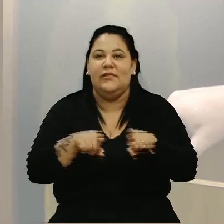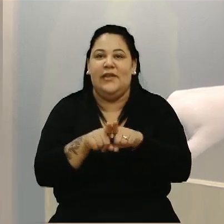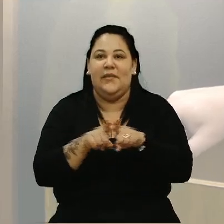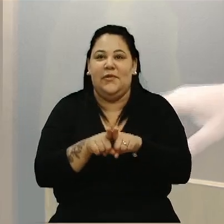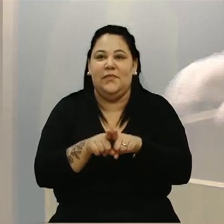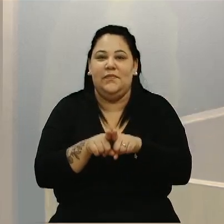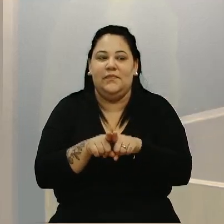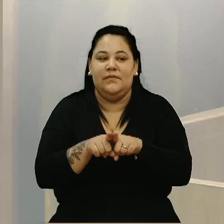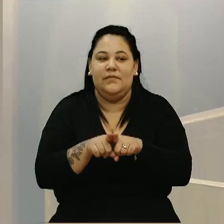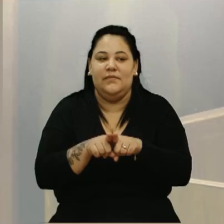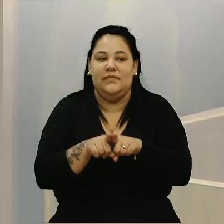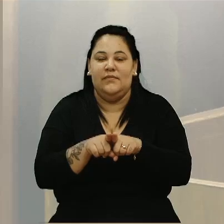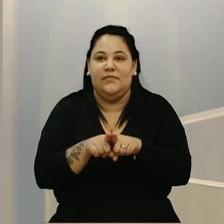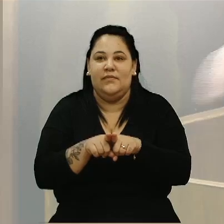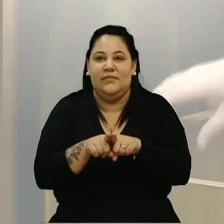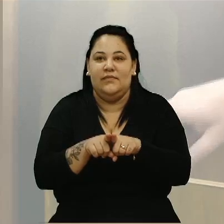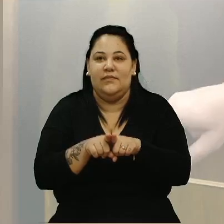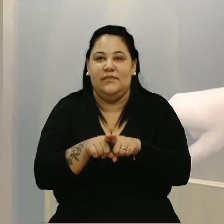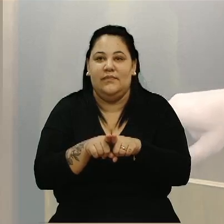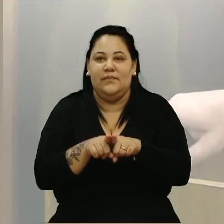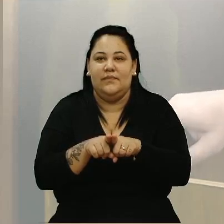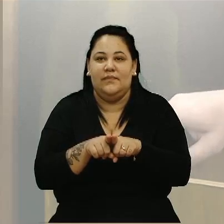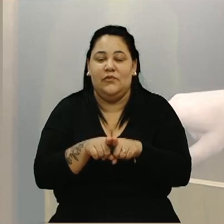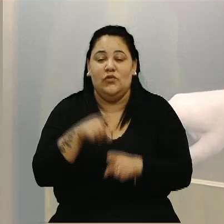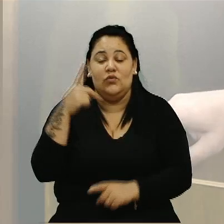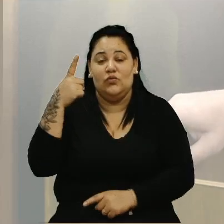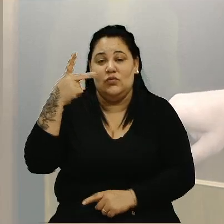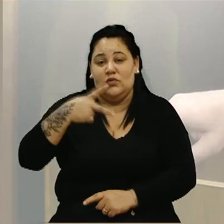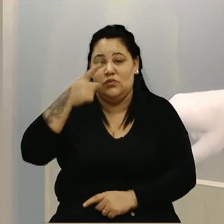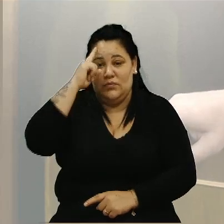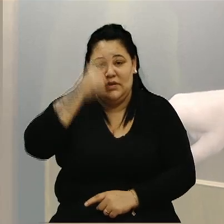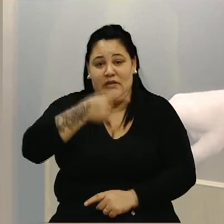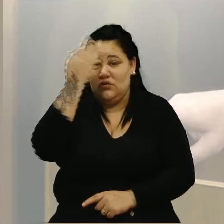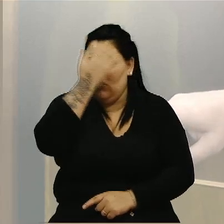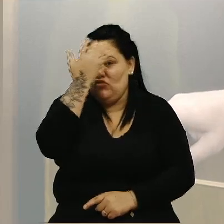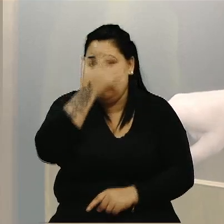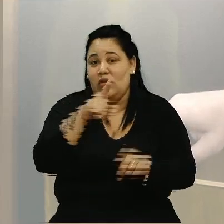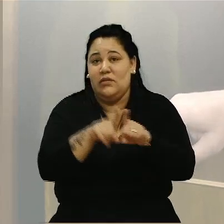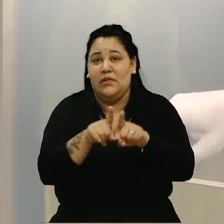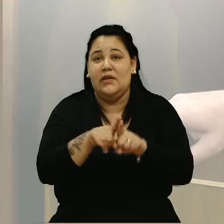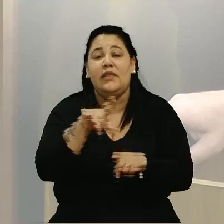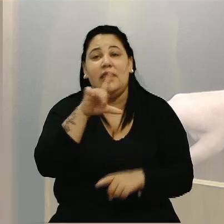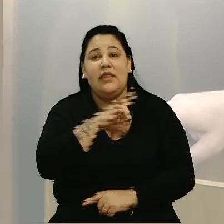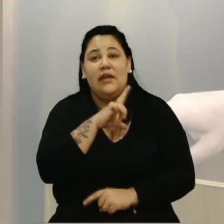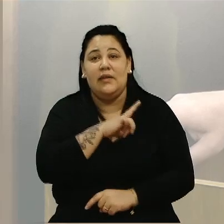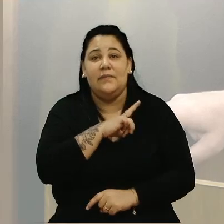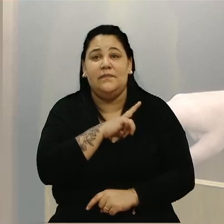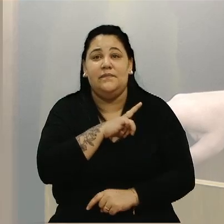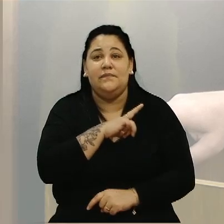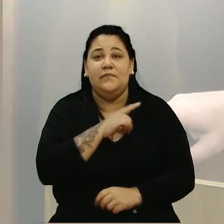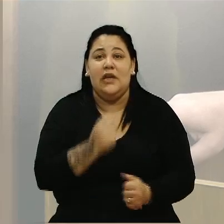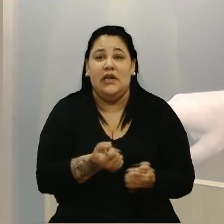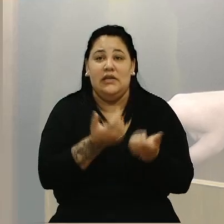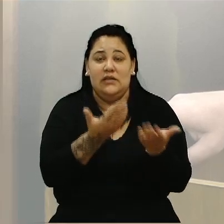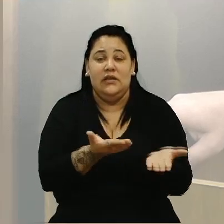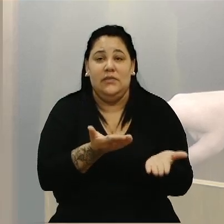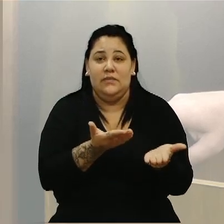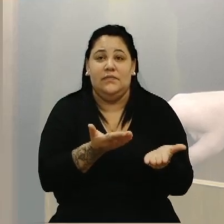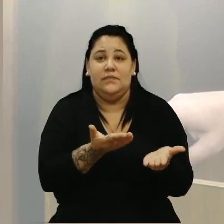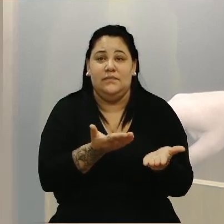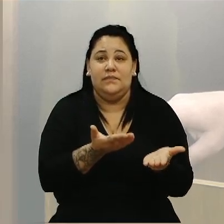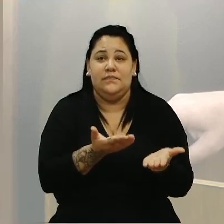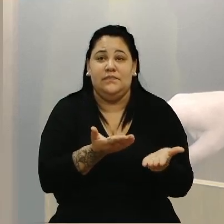governo Alceu, e a gente espera que o segundo mandato do governo do prefeito Adiló tenha grandes entregas, que isso